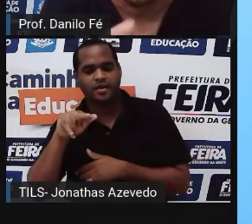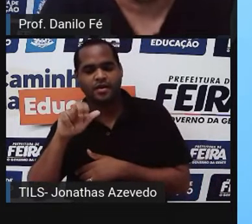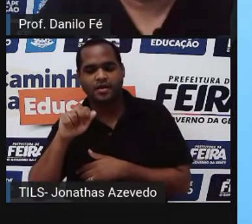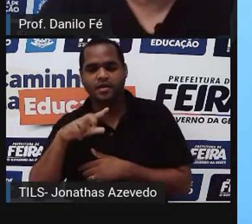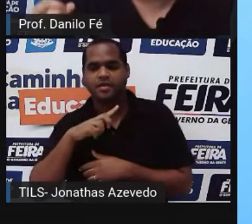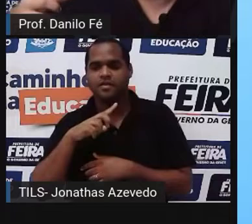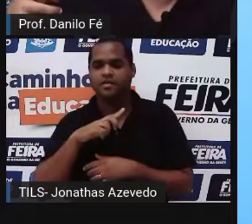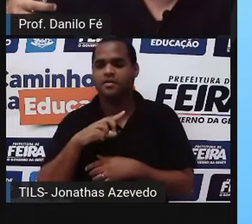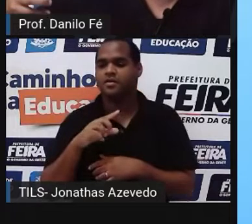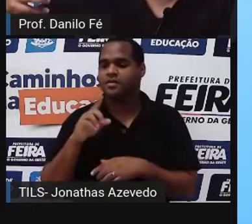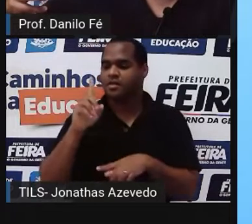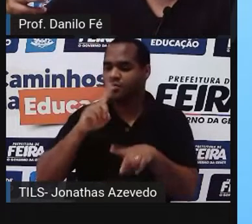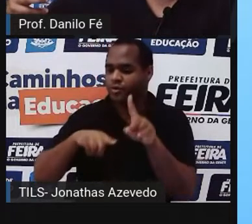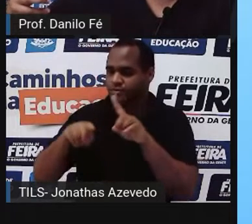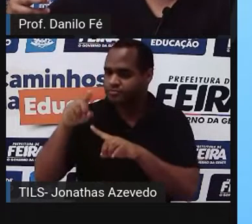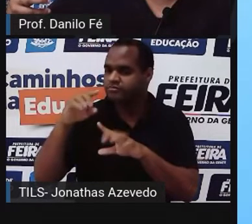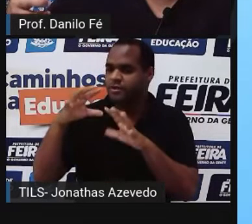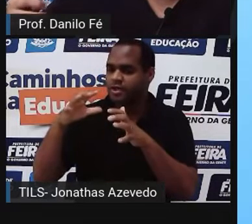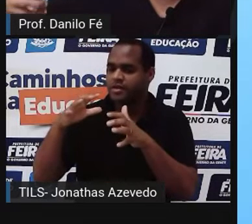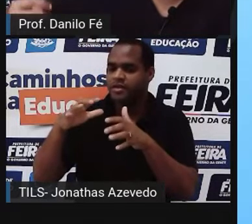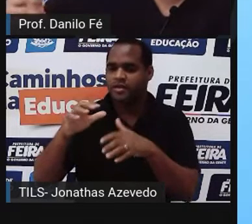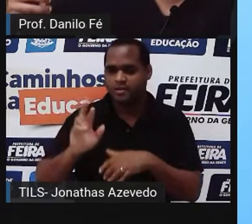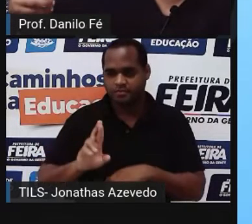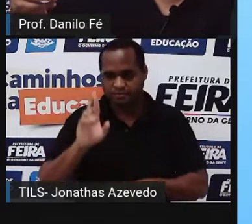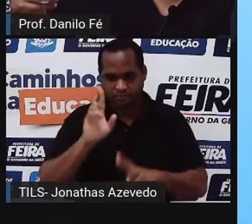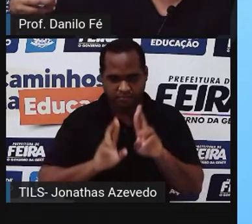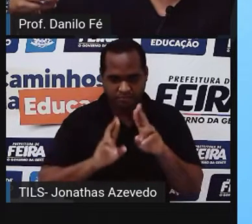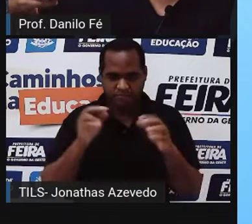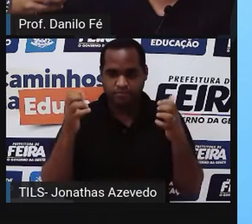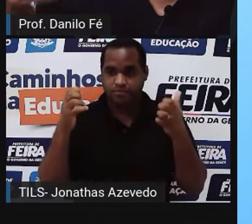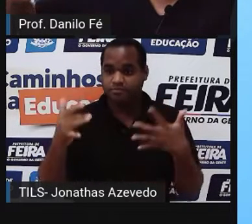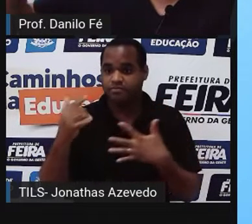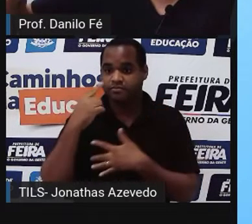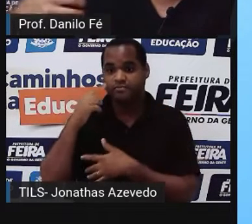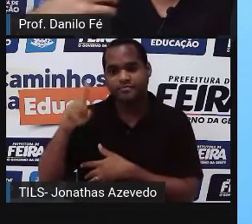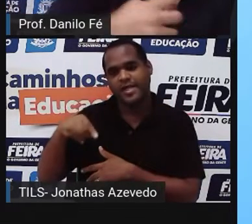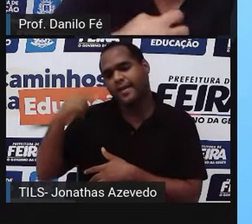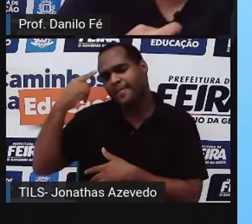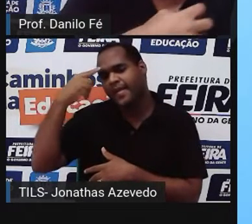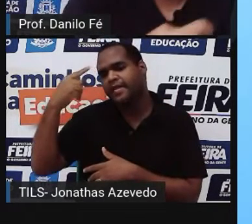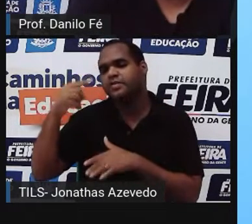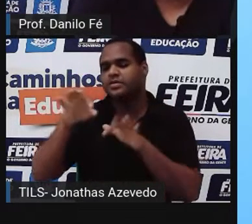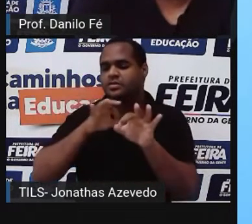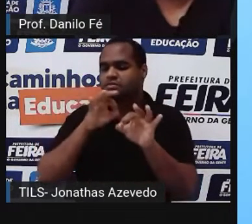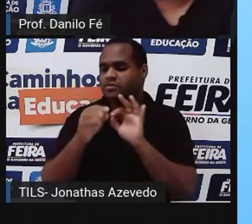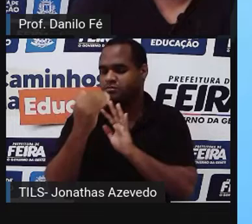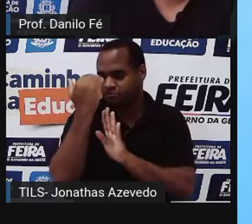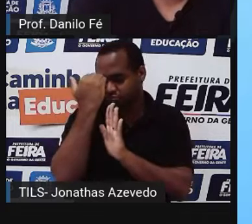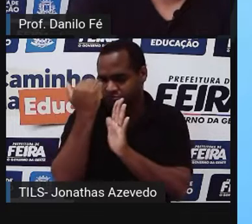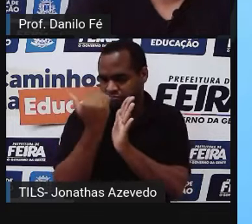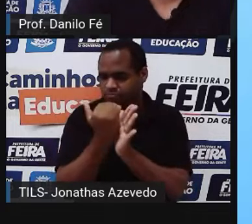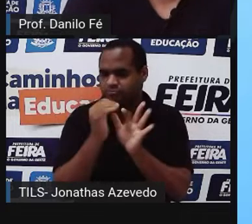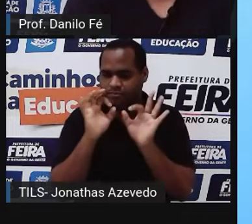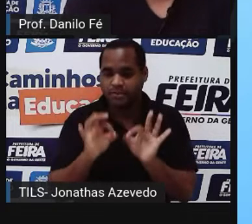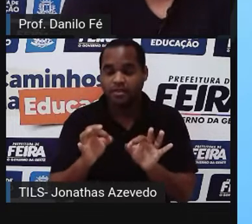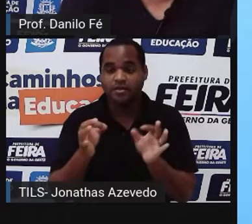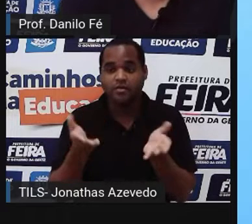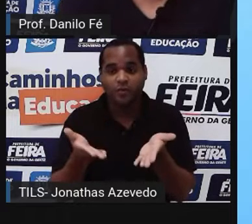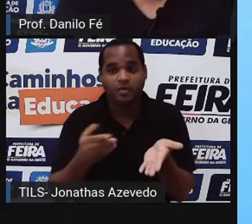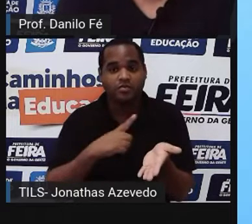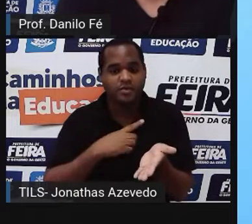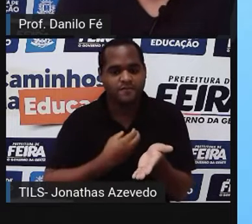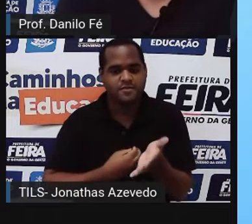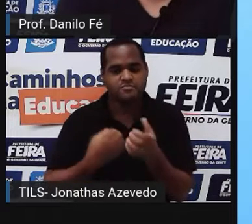mundo. E que, após cumprir sua agenda local de tomar todo